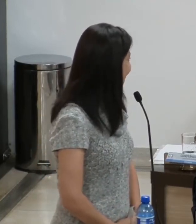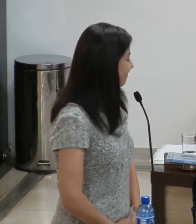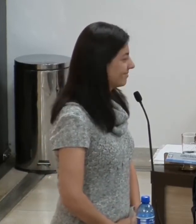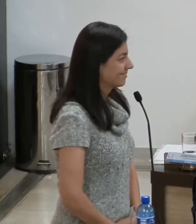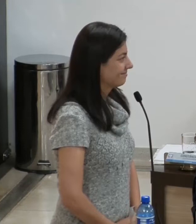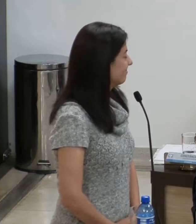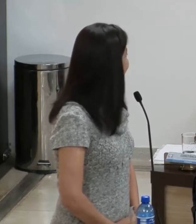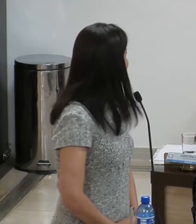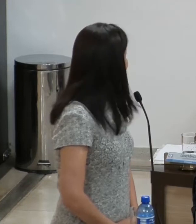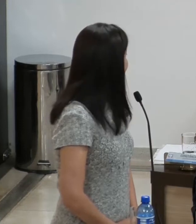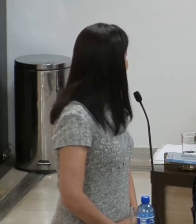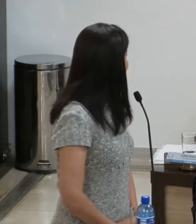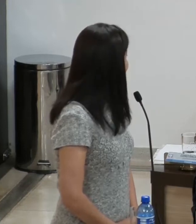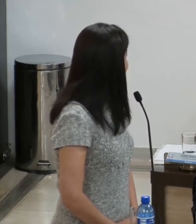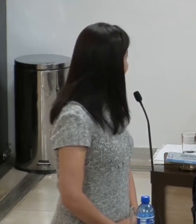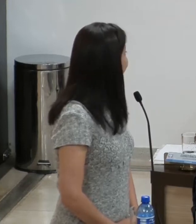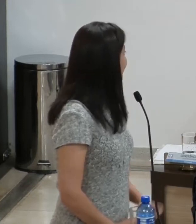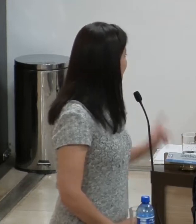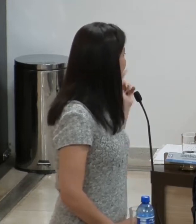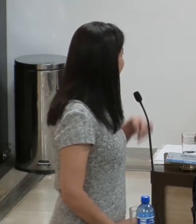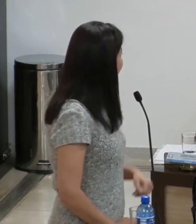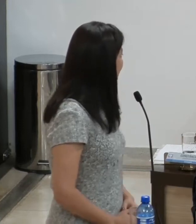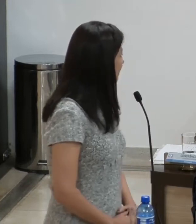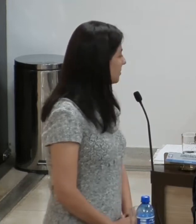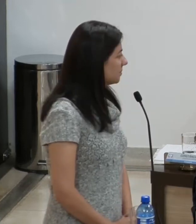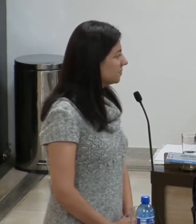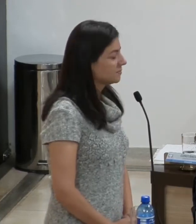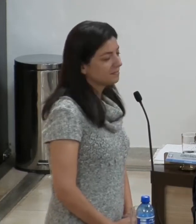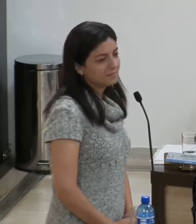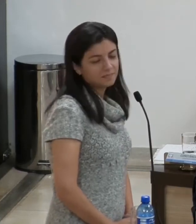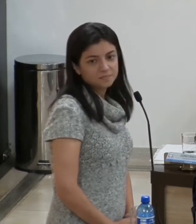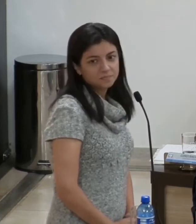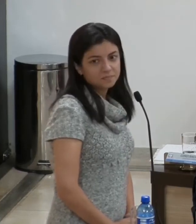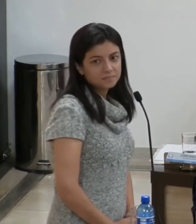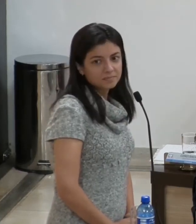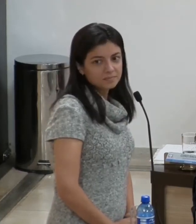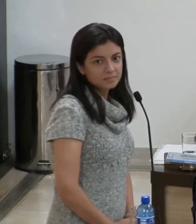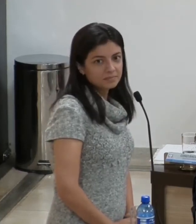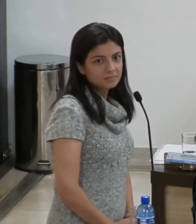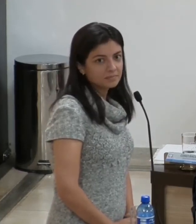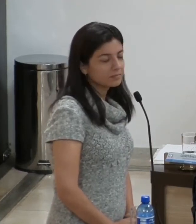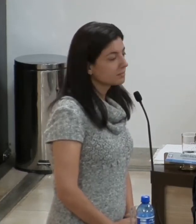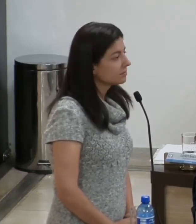Segura o tempo aí para a vereadora. Não, eu pedi.